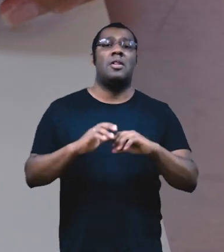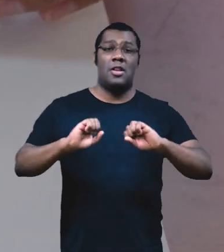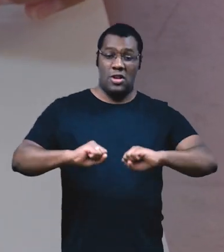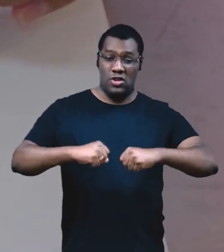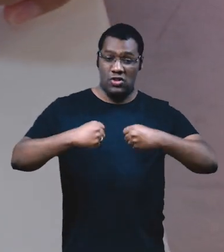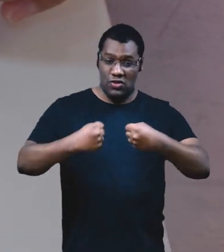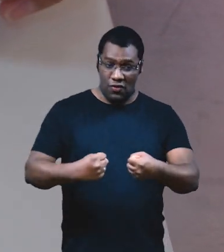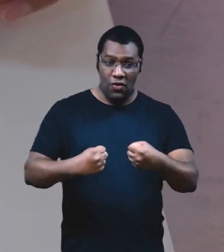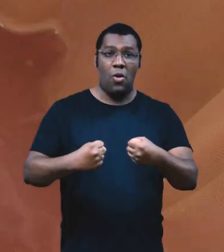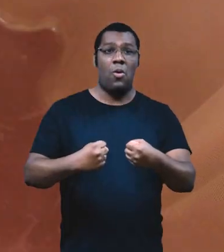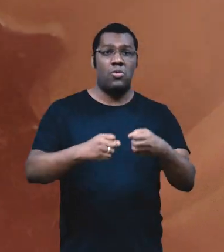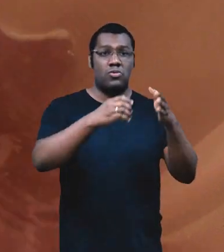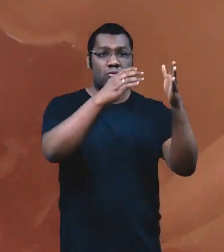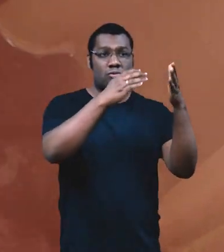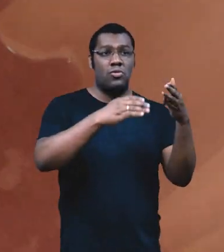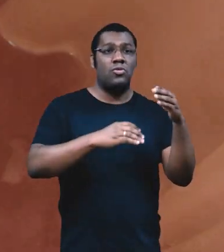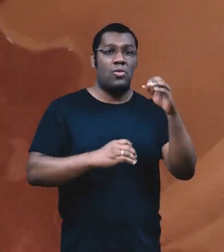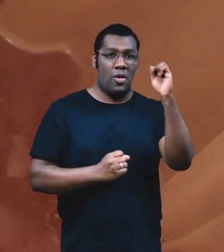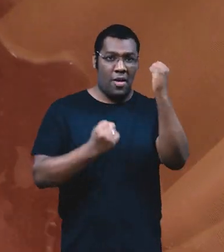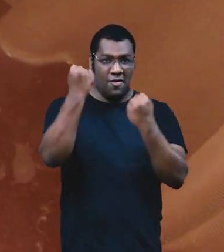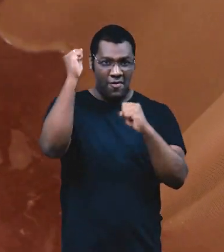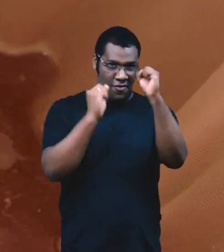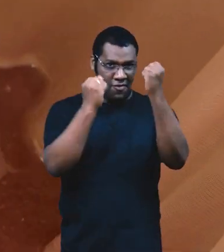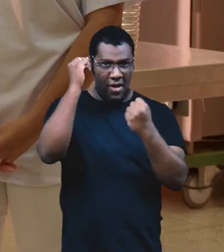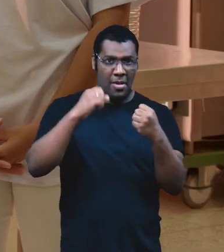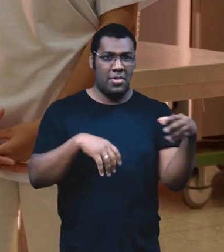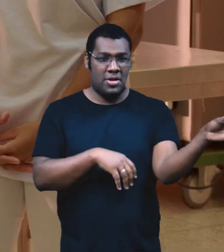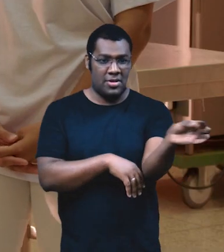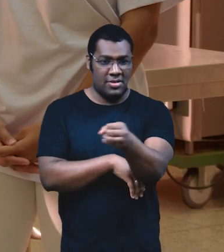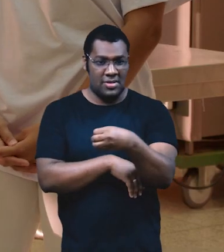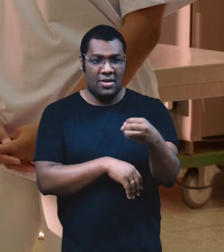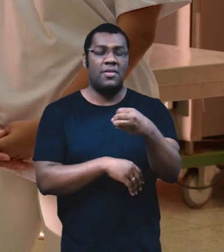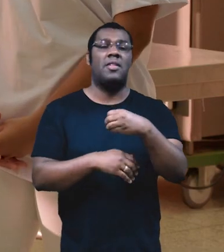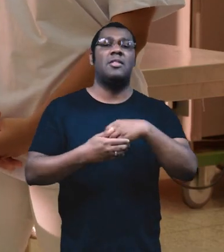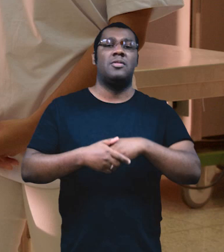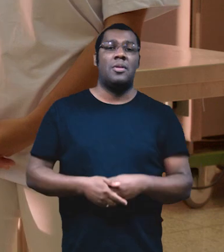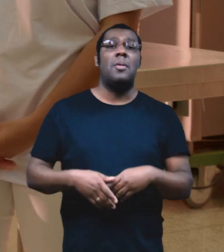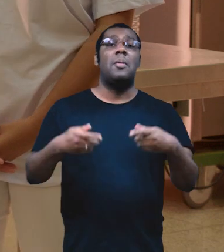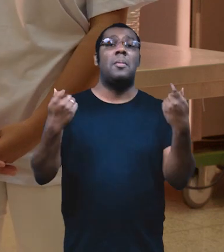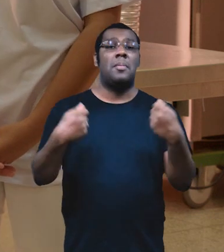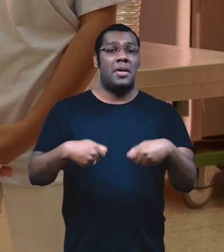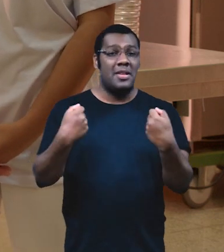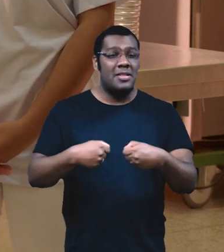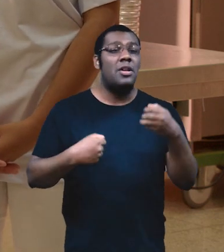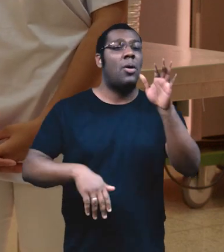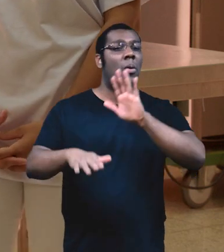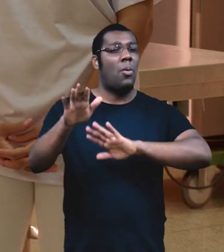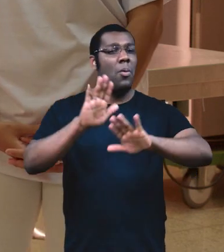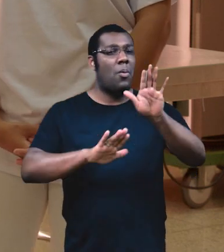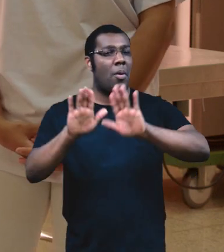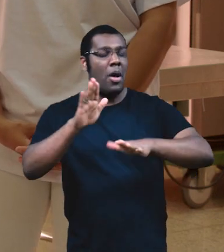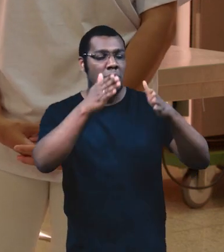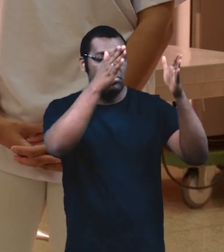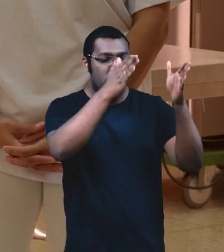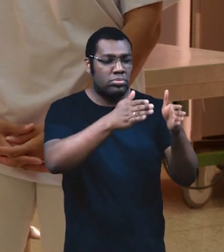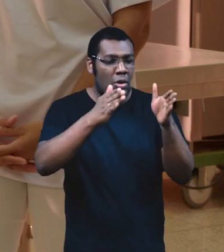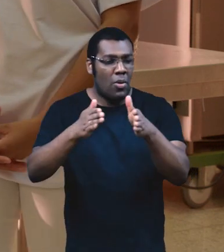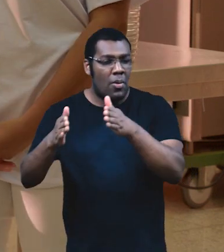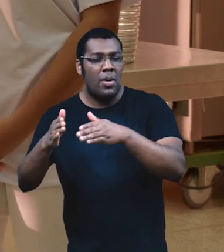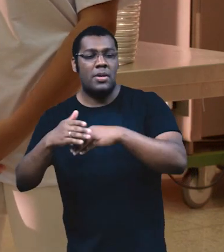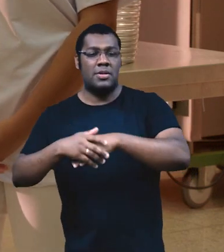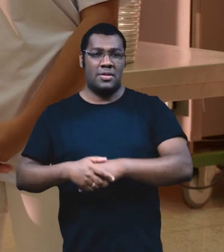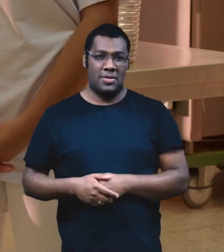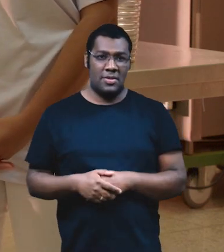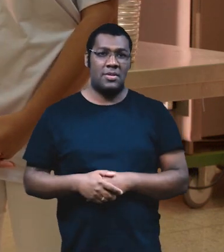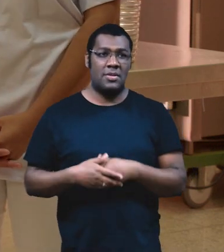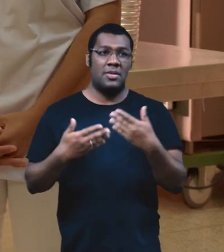um produto final de qualidade. O cuidado que se tem com cada etapa, porque a gente está tratando com ser vivo, que é a levedura, então todo cuidado